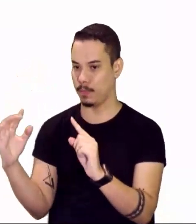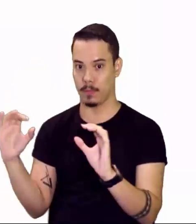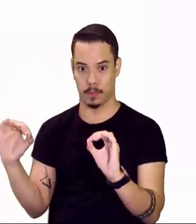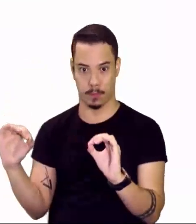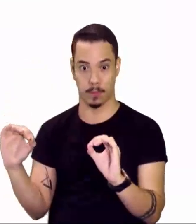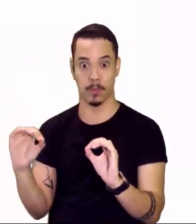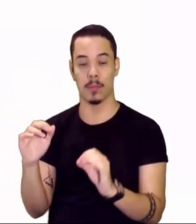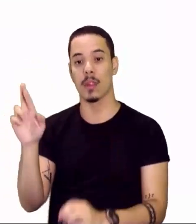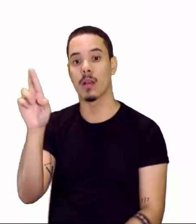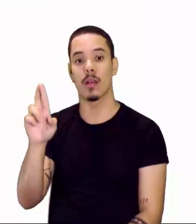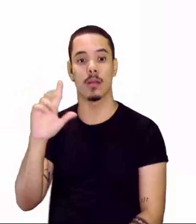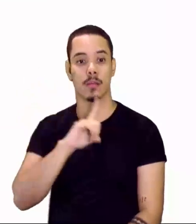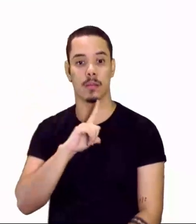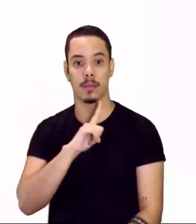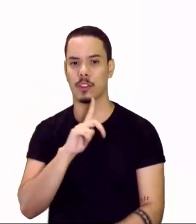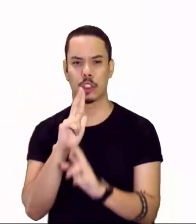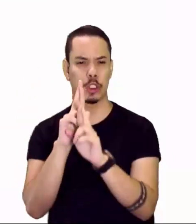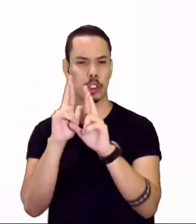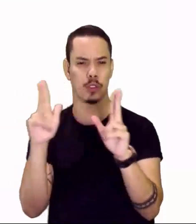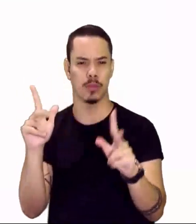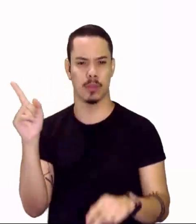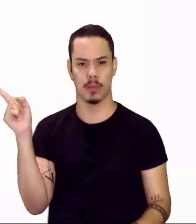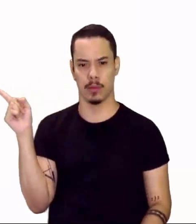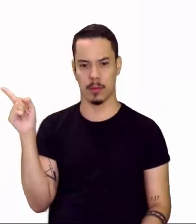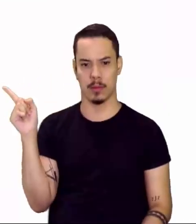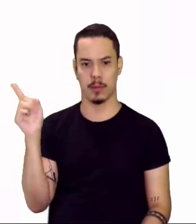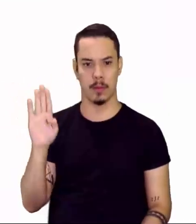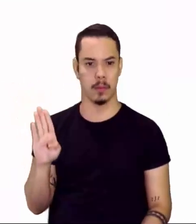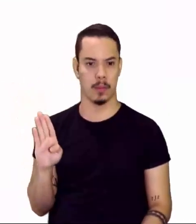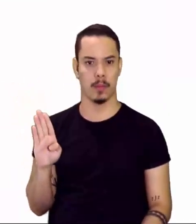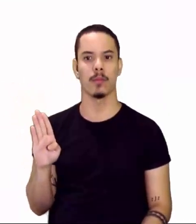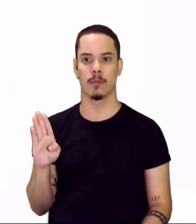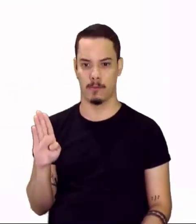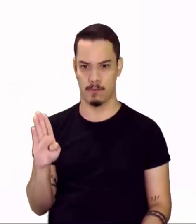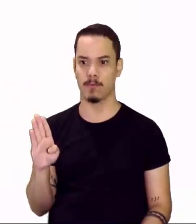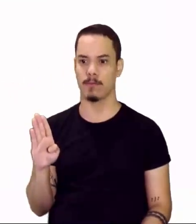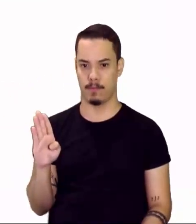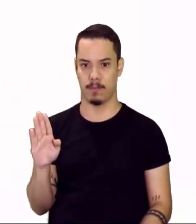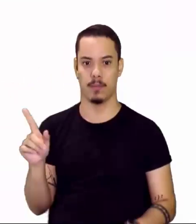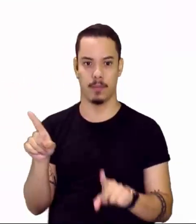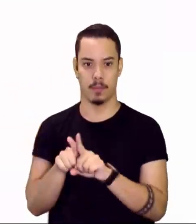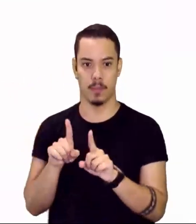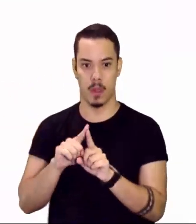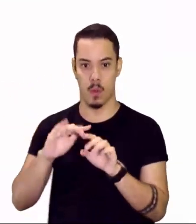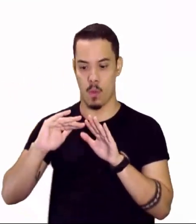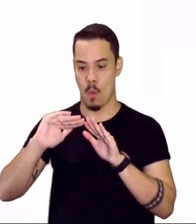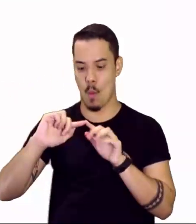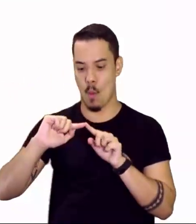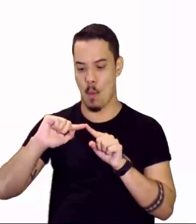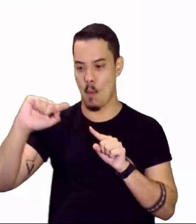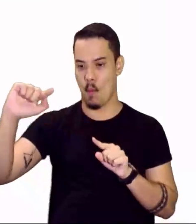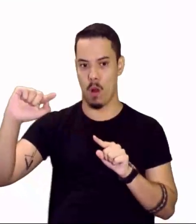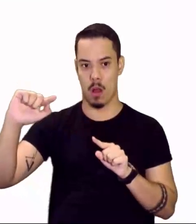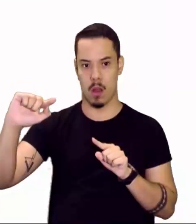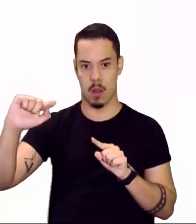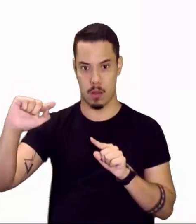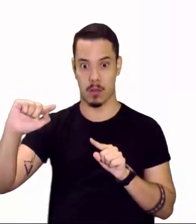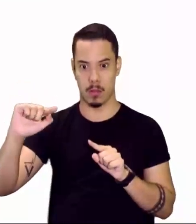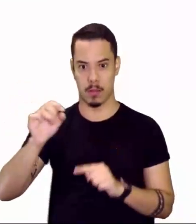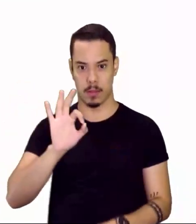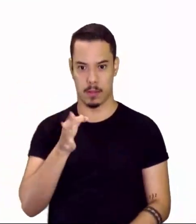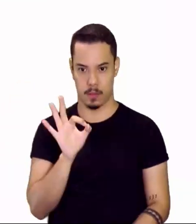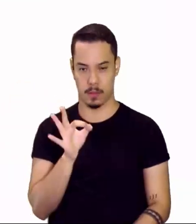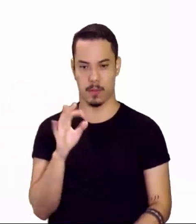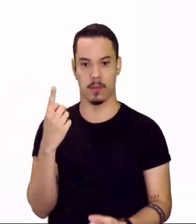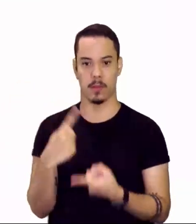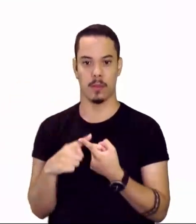Observe que ela tem uma estrutura totalmente diferente da molécula B, que é linear, que nesse caso aqui